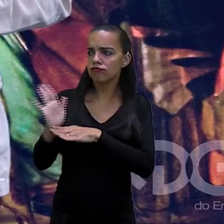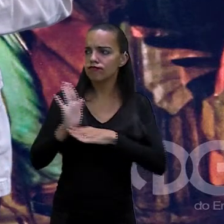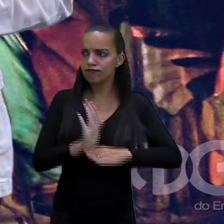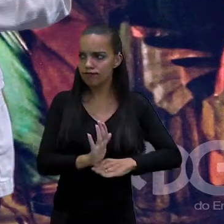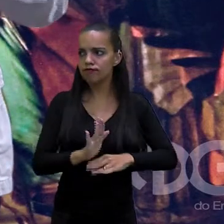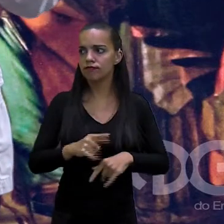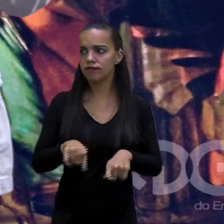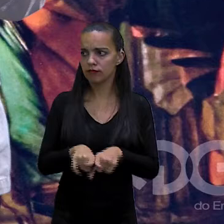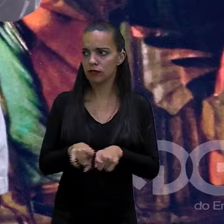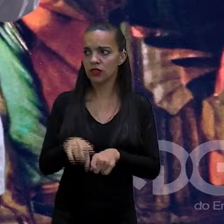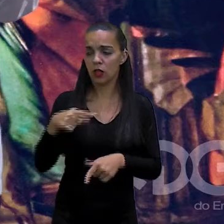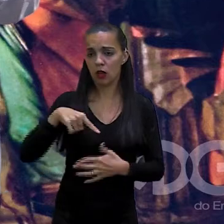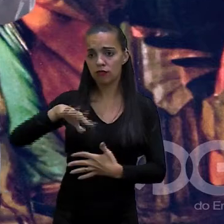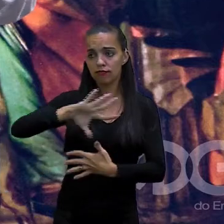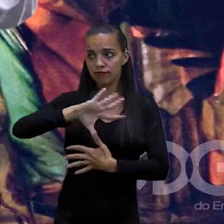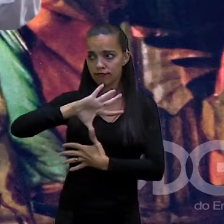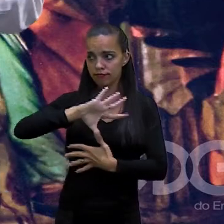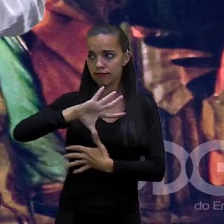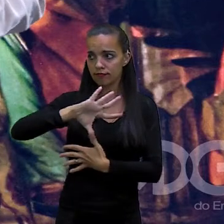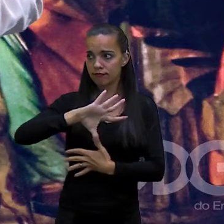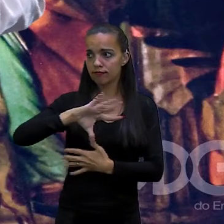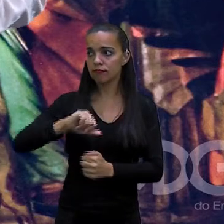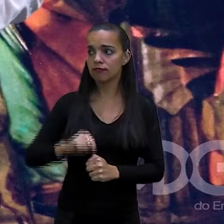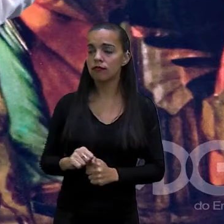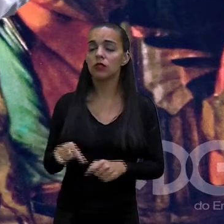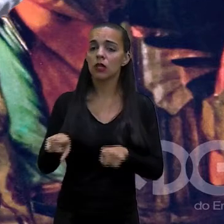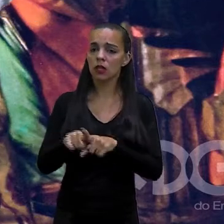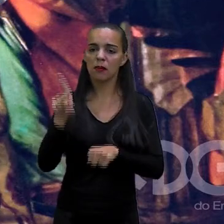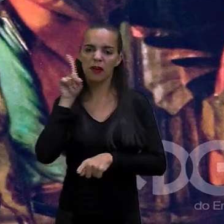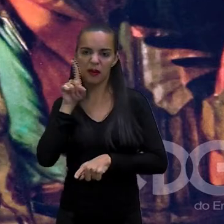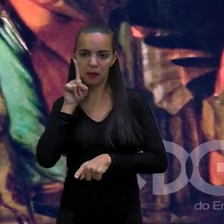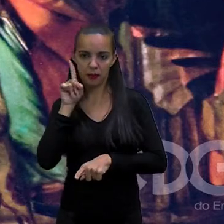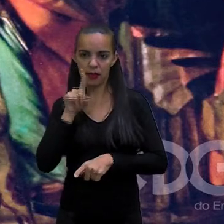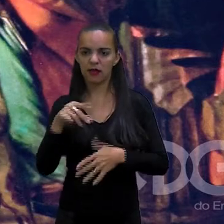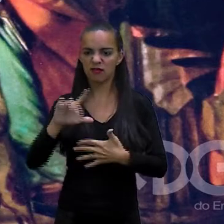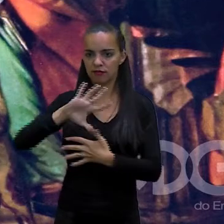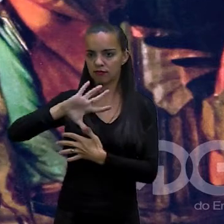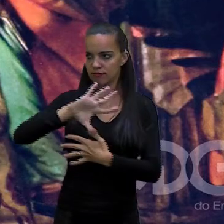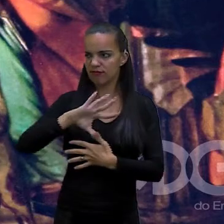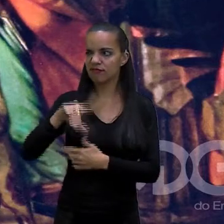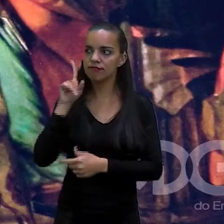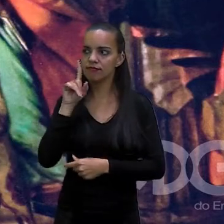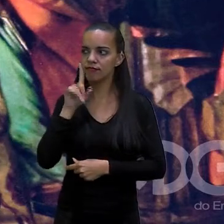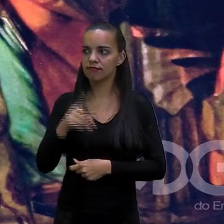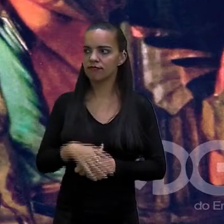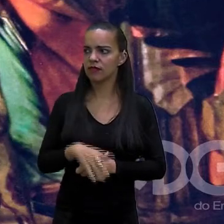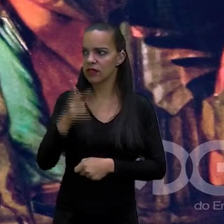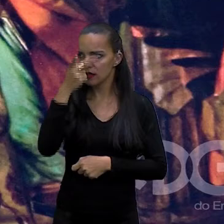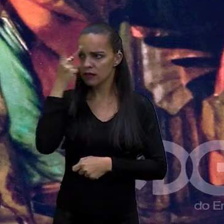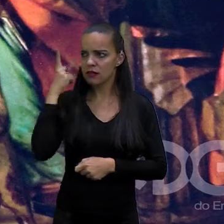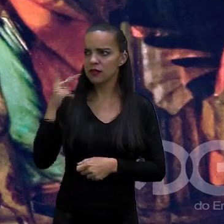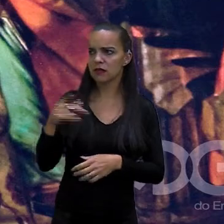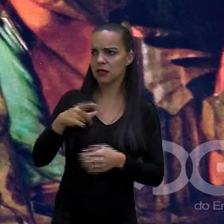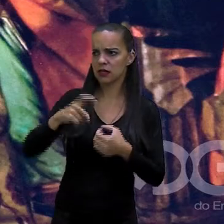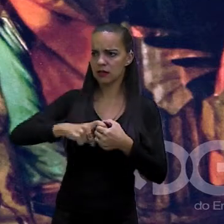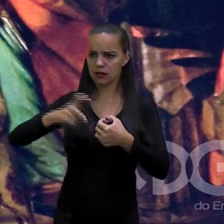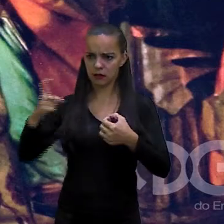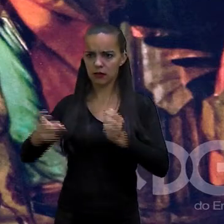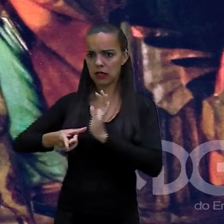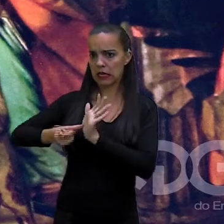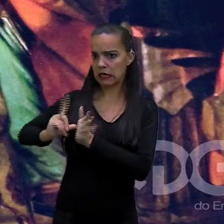e que defendia a América para os americanos. Os Estados Unidos tinha se tornado independente alguns anos